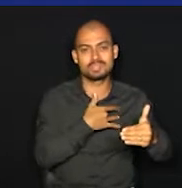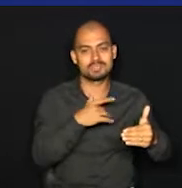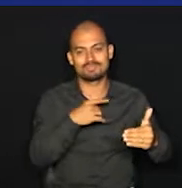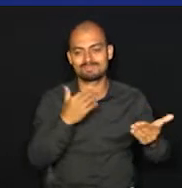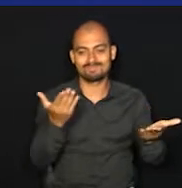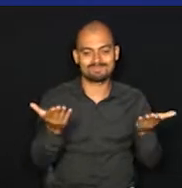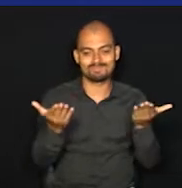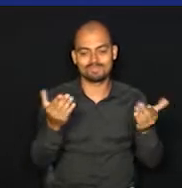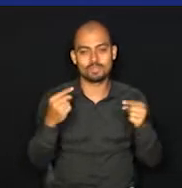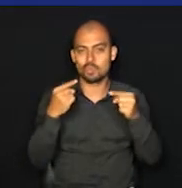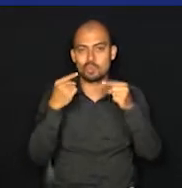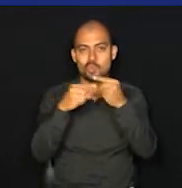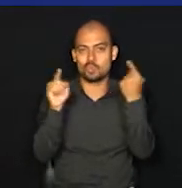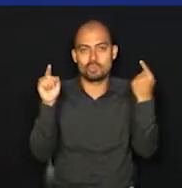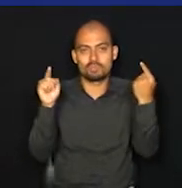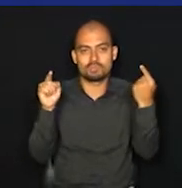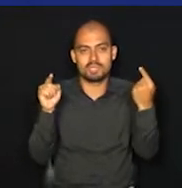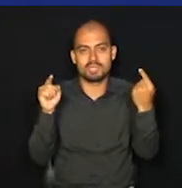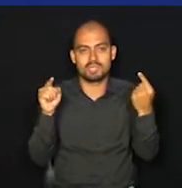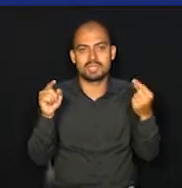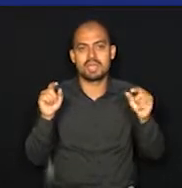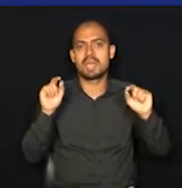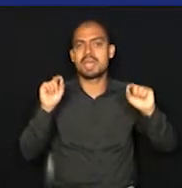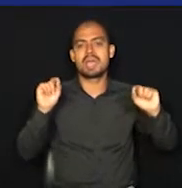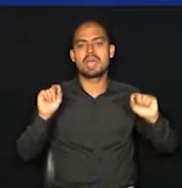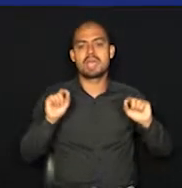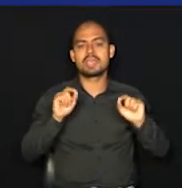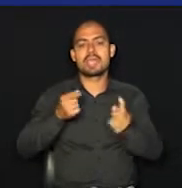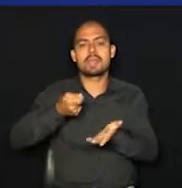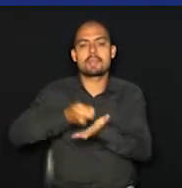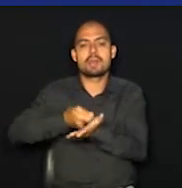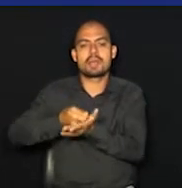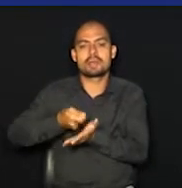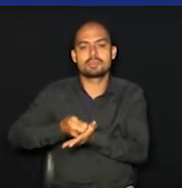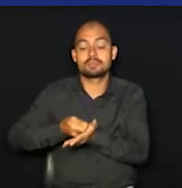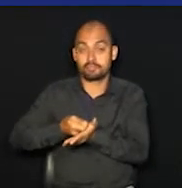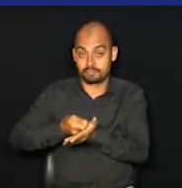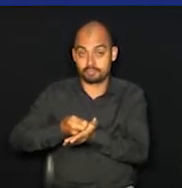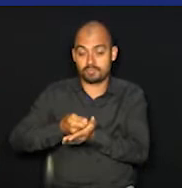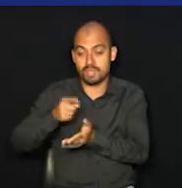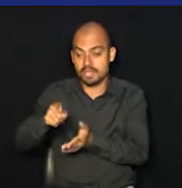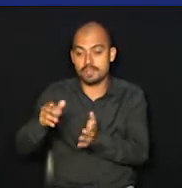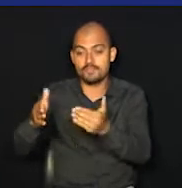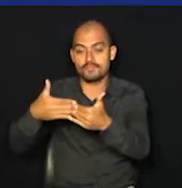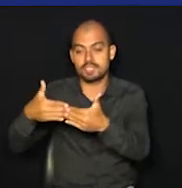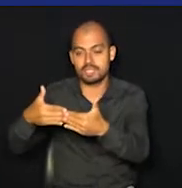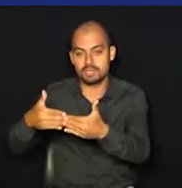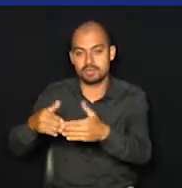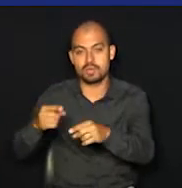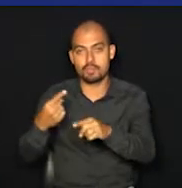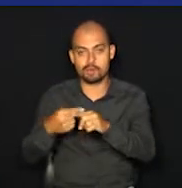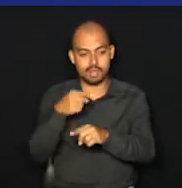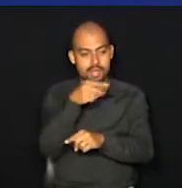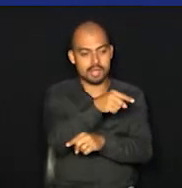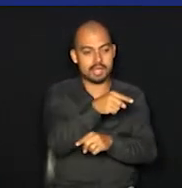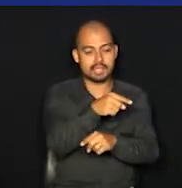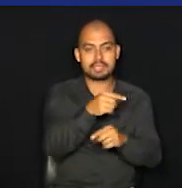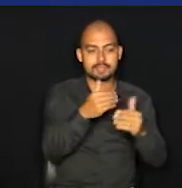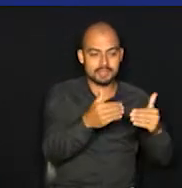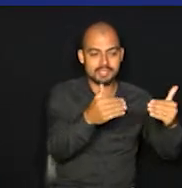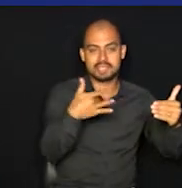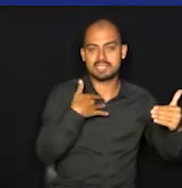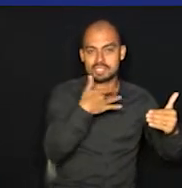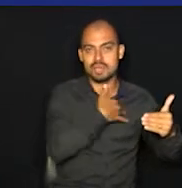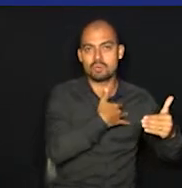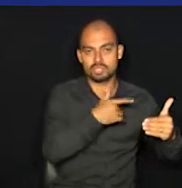não combina com a outra. Quem vai pagar esse leito aqui que está fechado? Porque enquanto o Ministério da Saúde está habilitando o